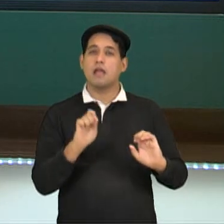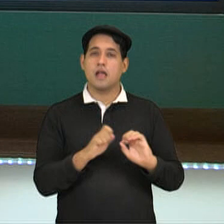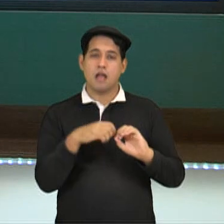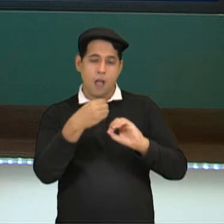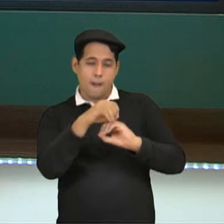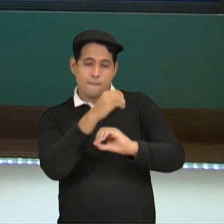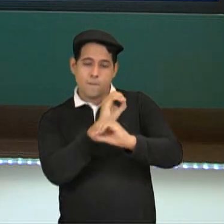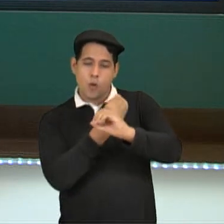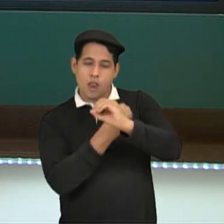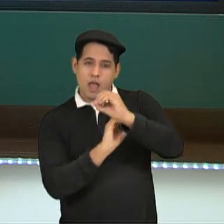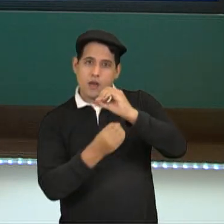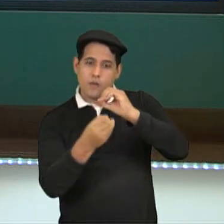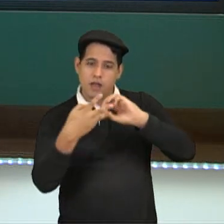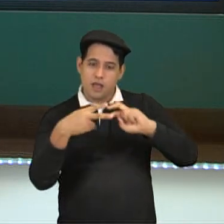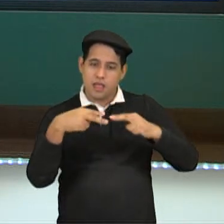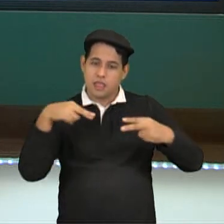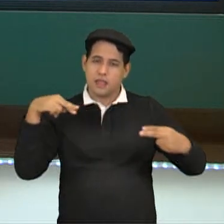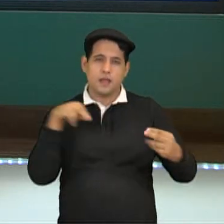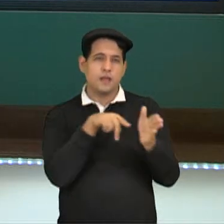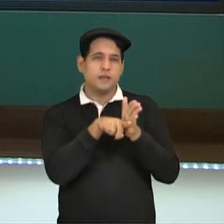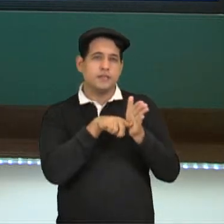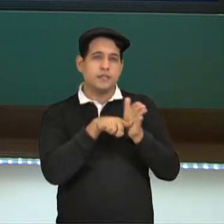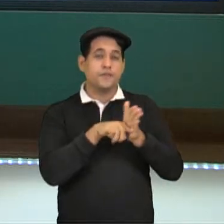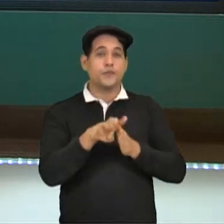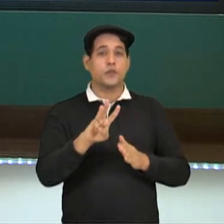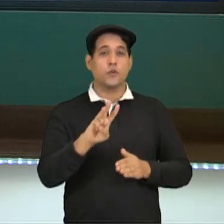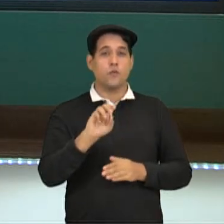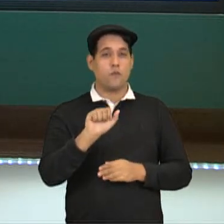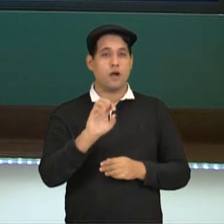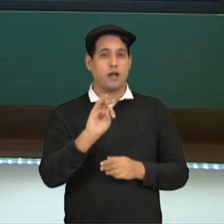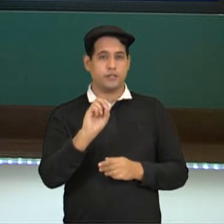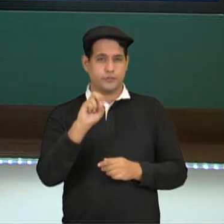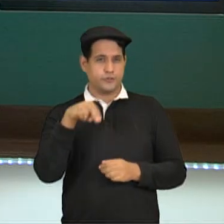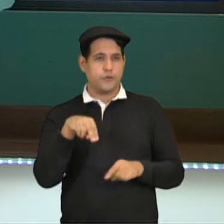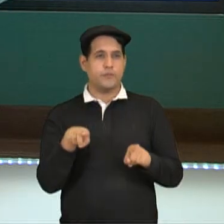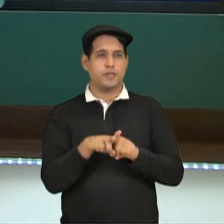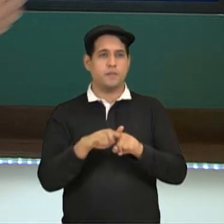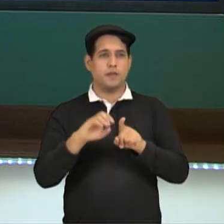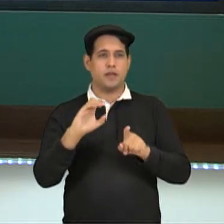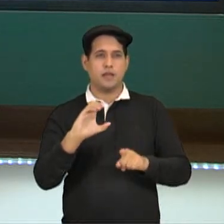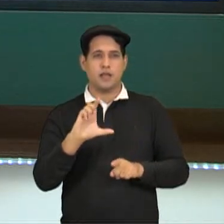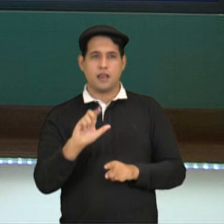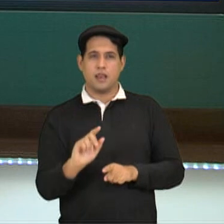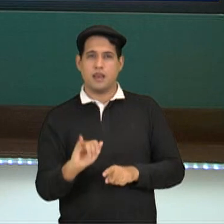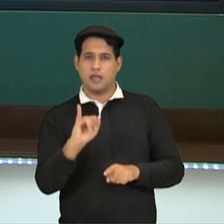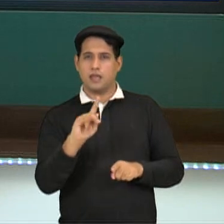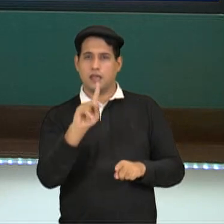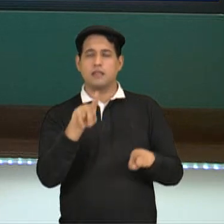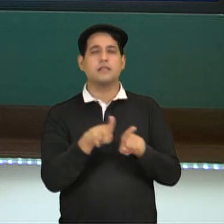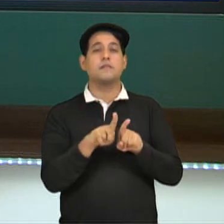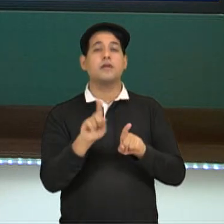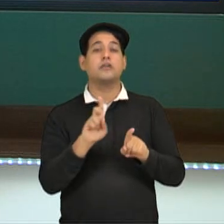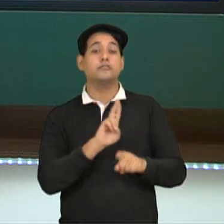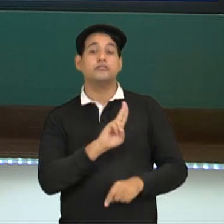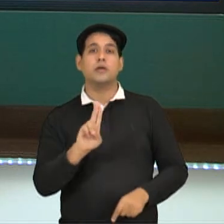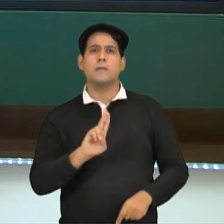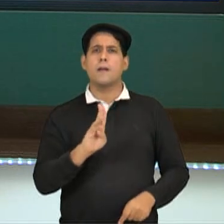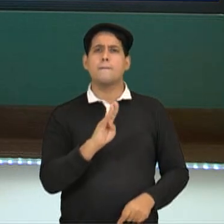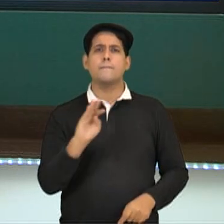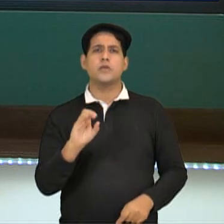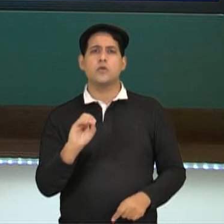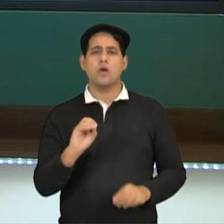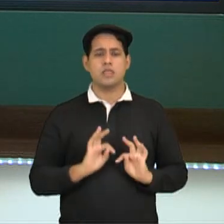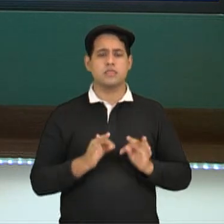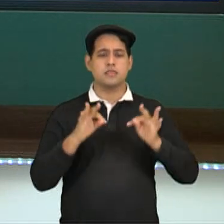pelos pesquisadores Watson e Crick, aí a gente teve todo o surgimento do que a gente chama de biotecnologia